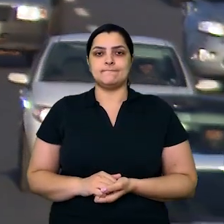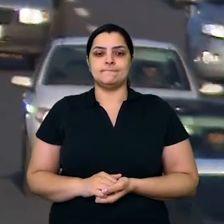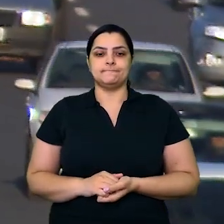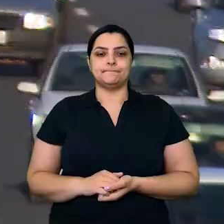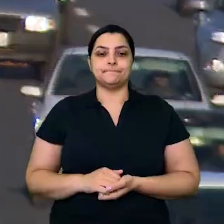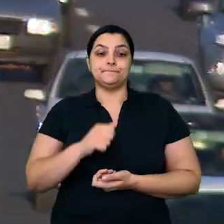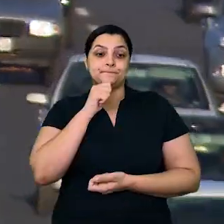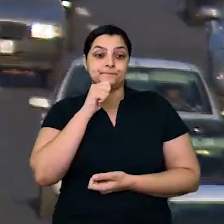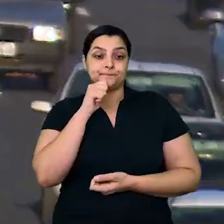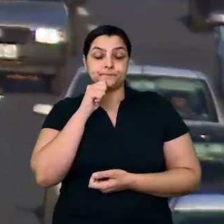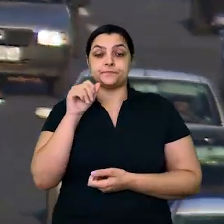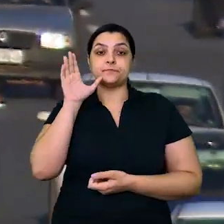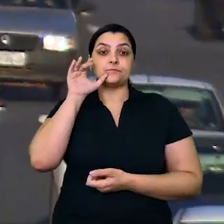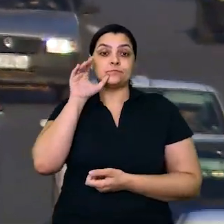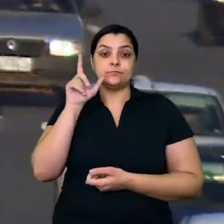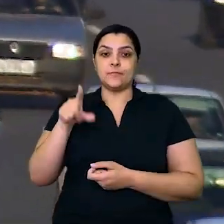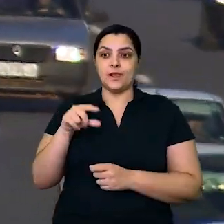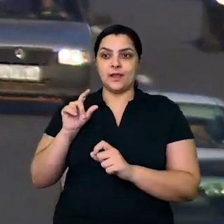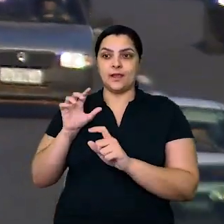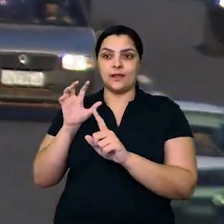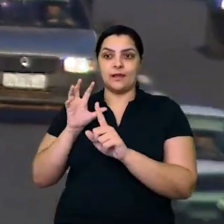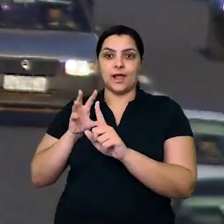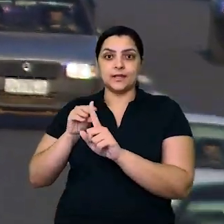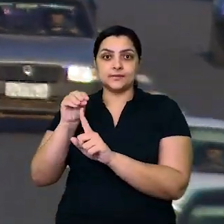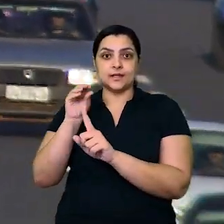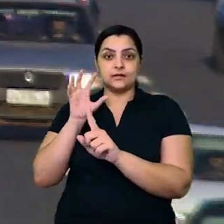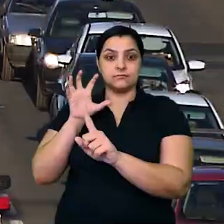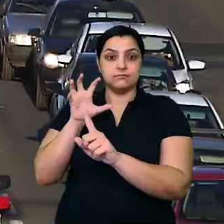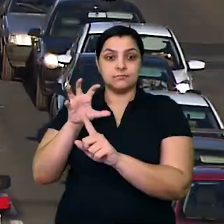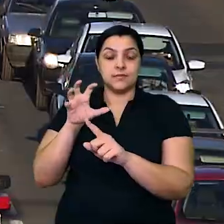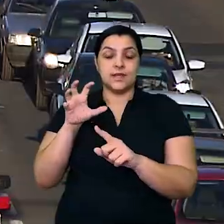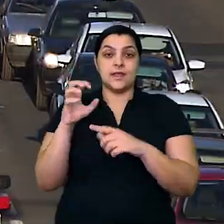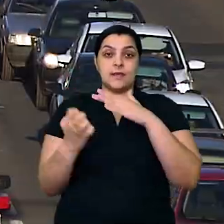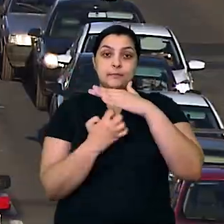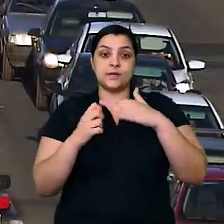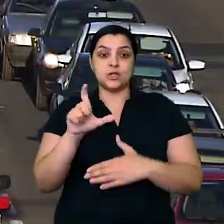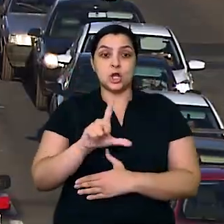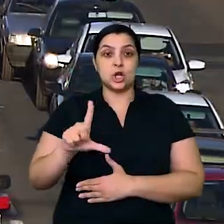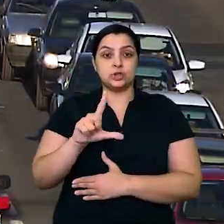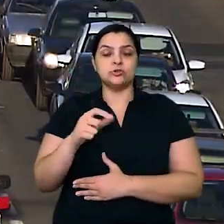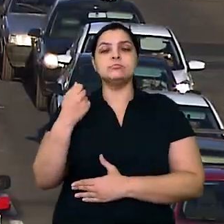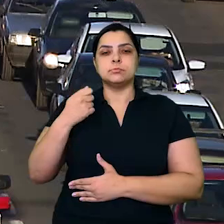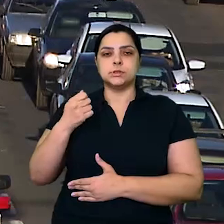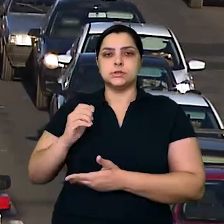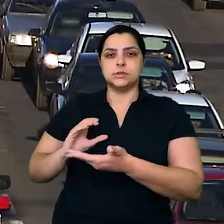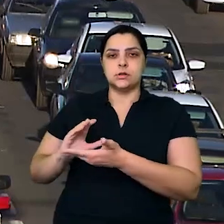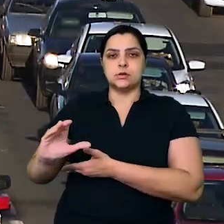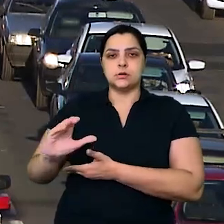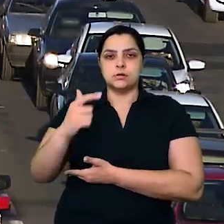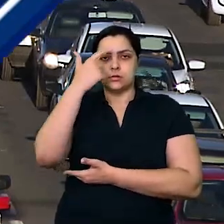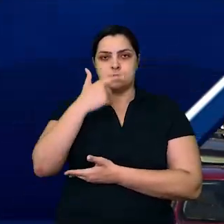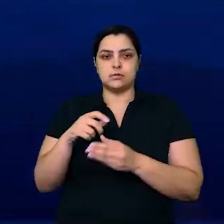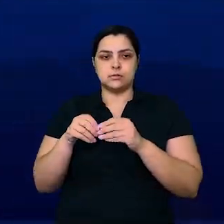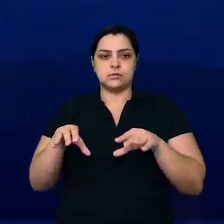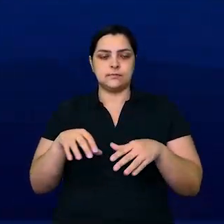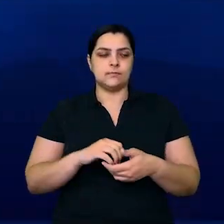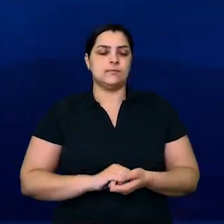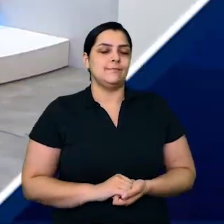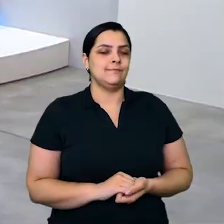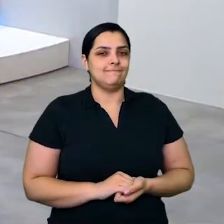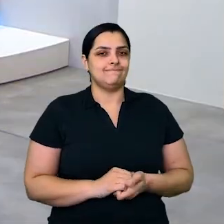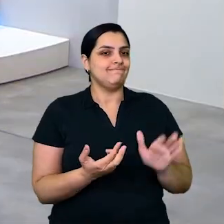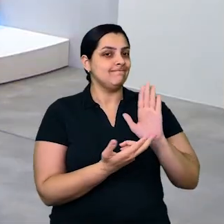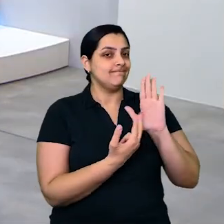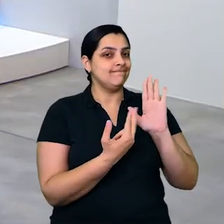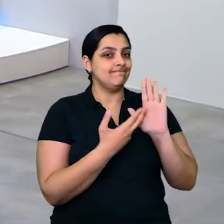E ainda, trabalhadora que sofreu assédio sexual e moral em empresa de logística deve ser indenizada.